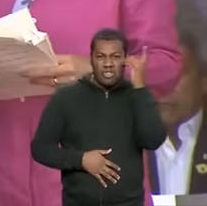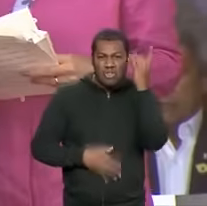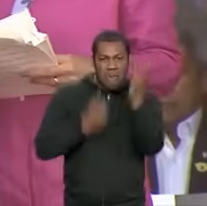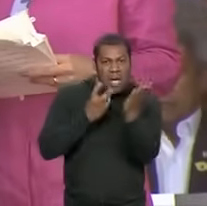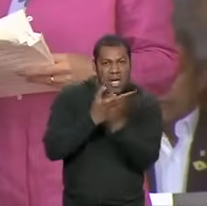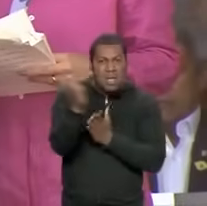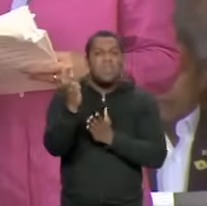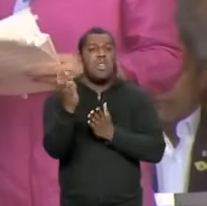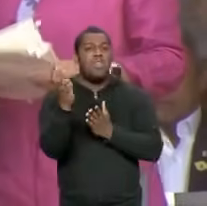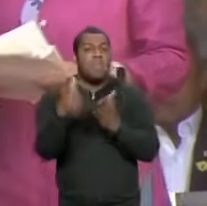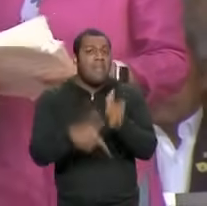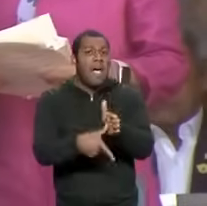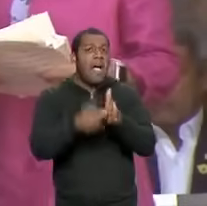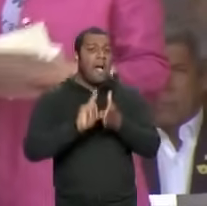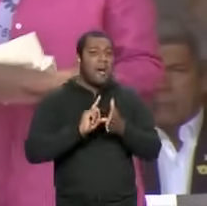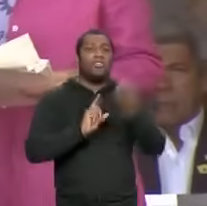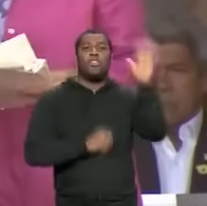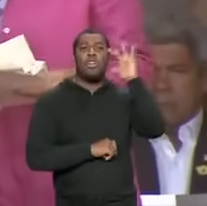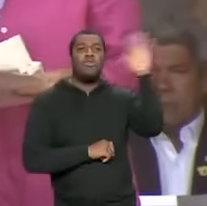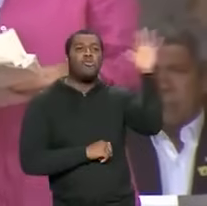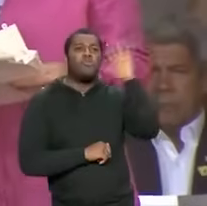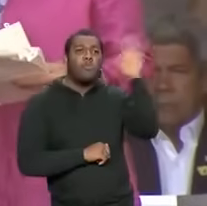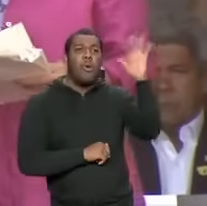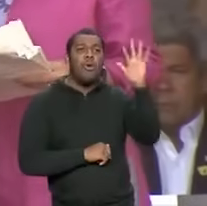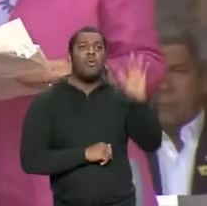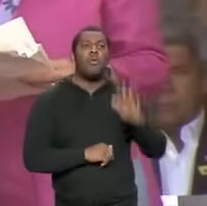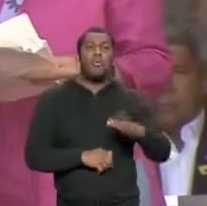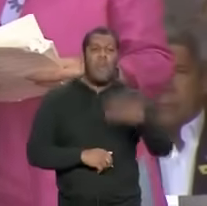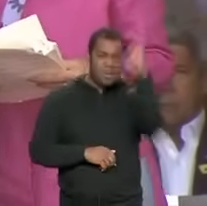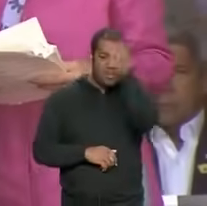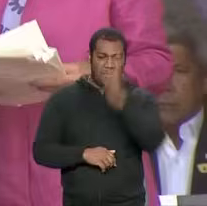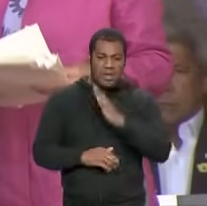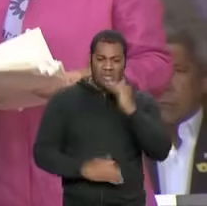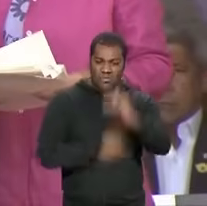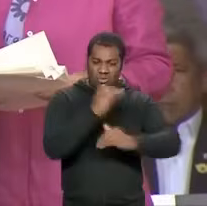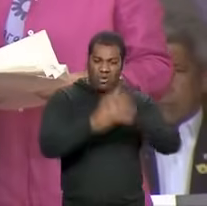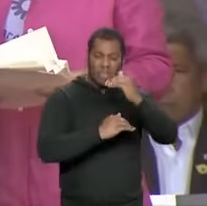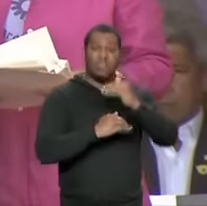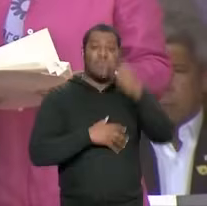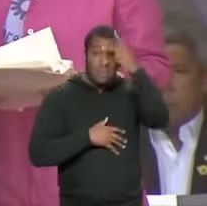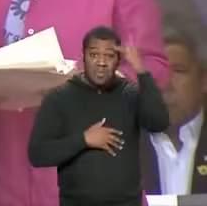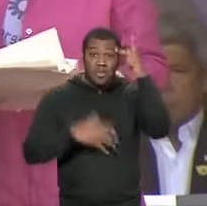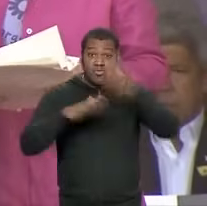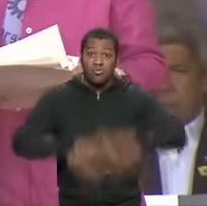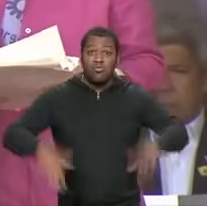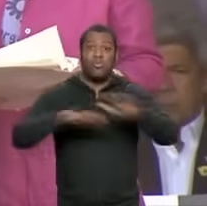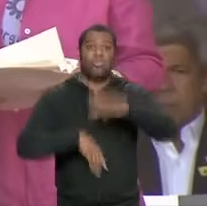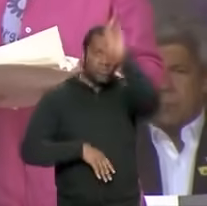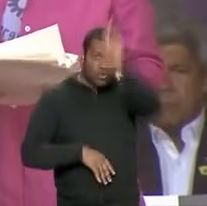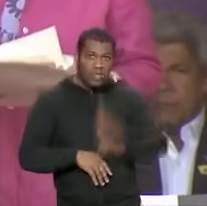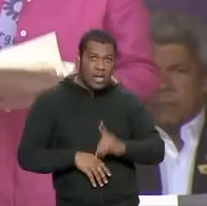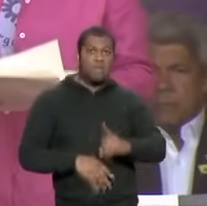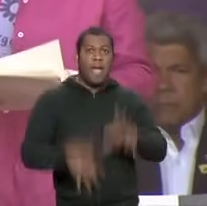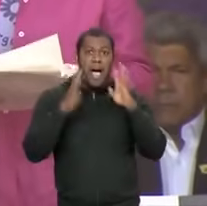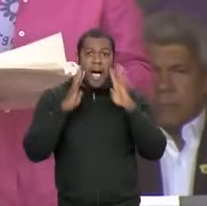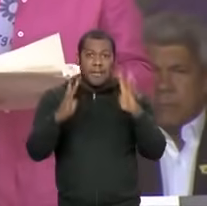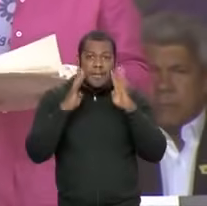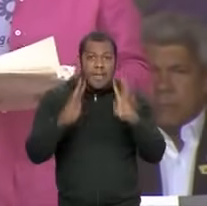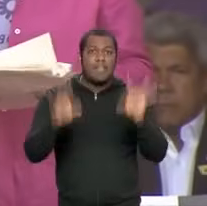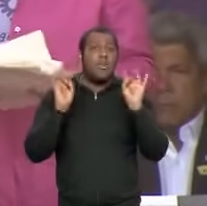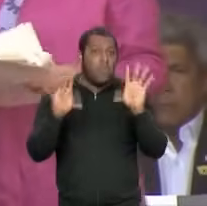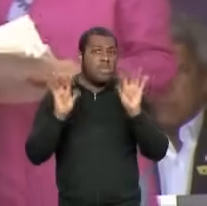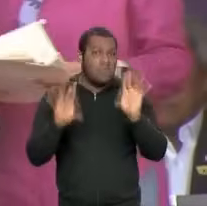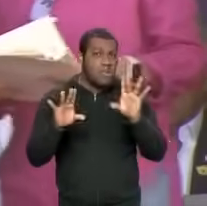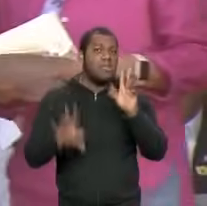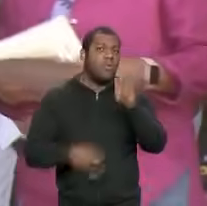e construía juntos um Brasil melhor para todos e todas com olhar especial para as pessoas que mais